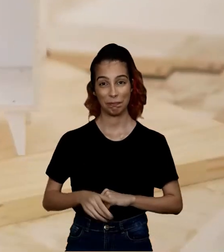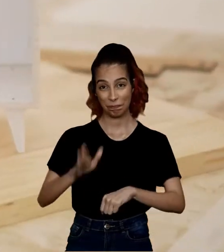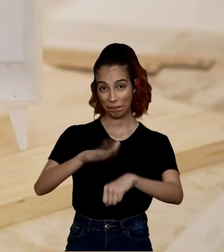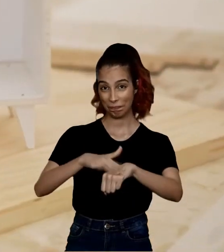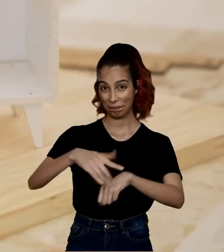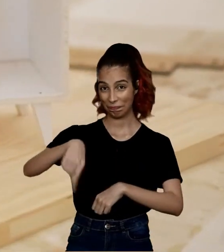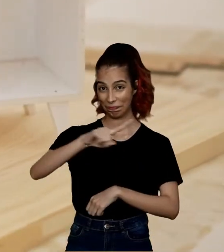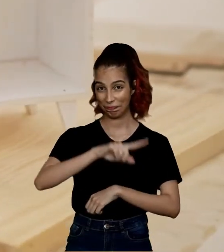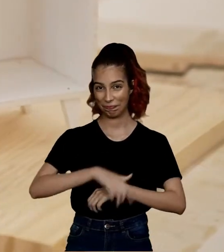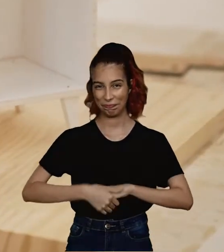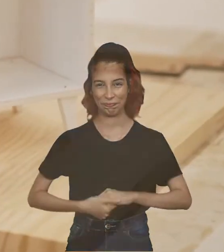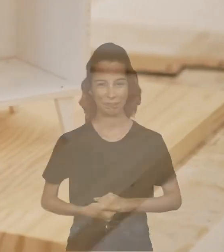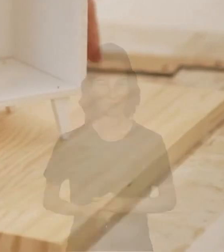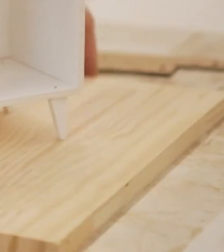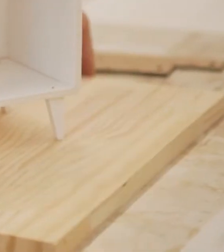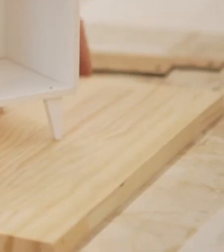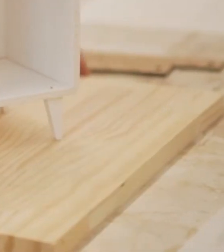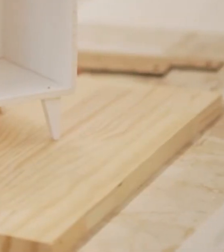Agora é com vocês.